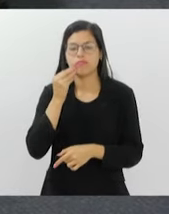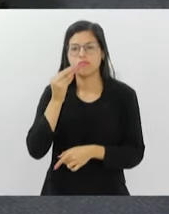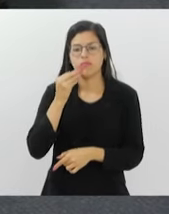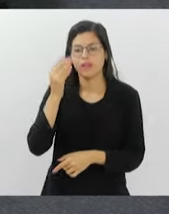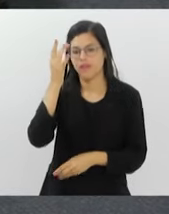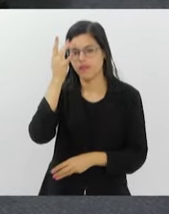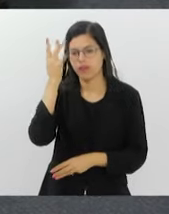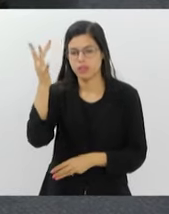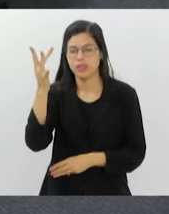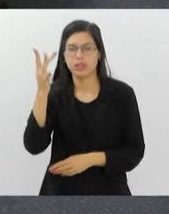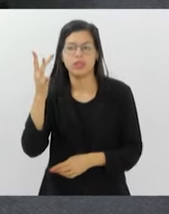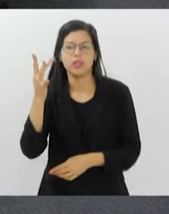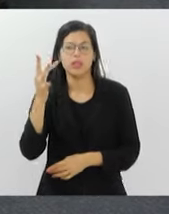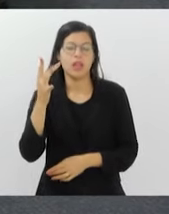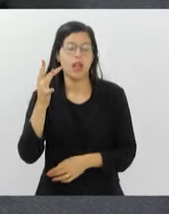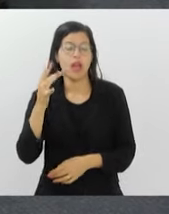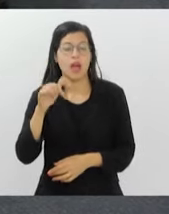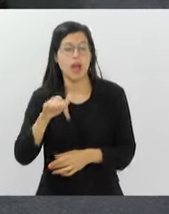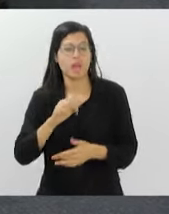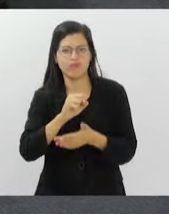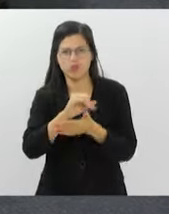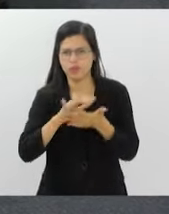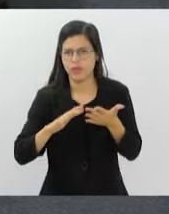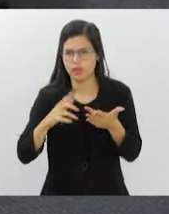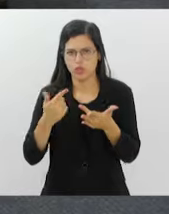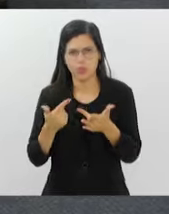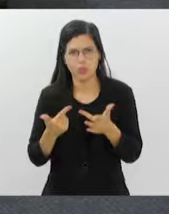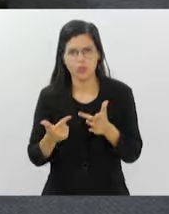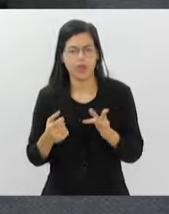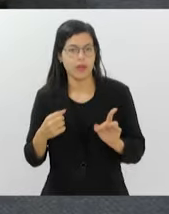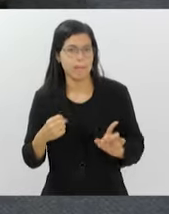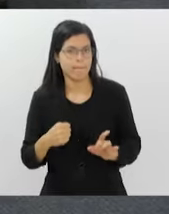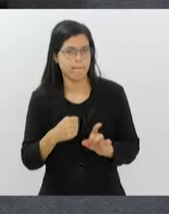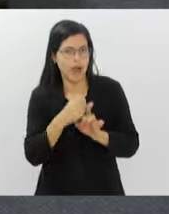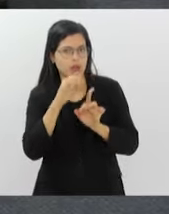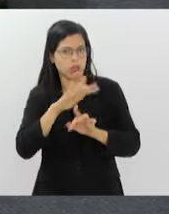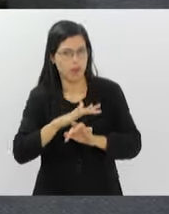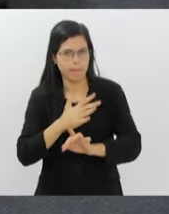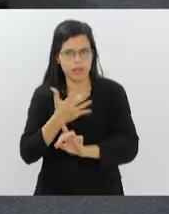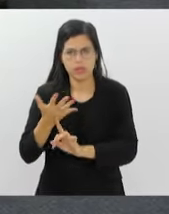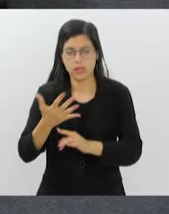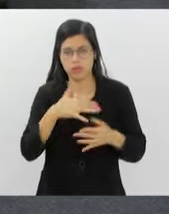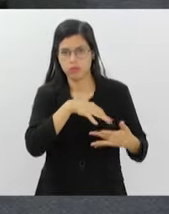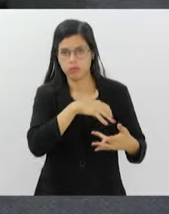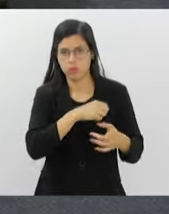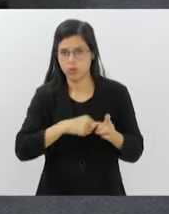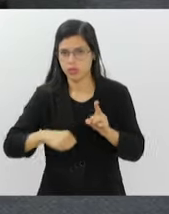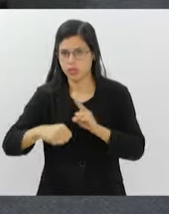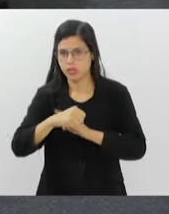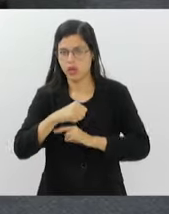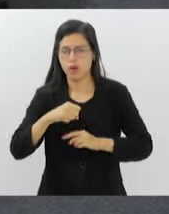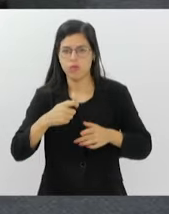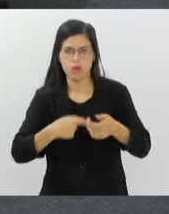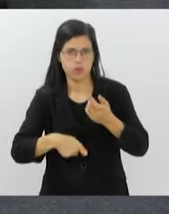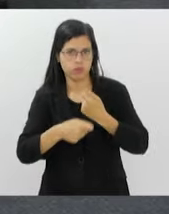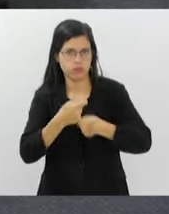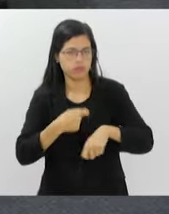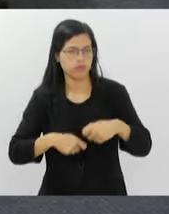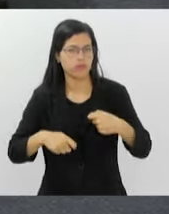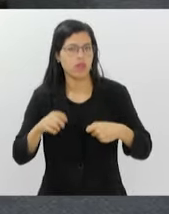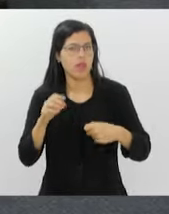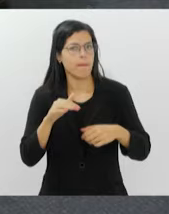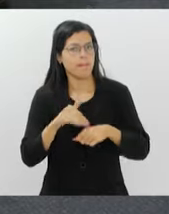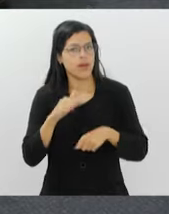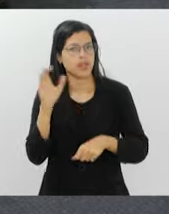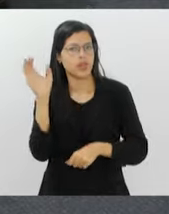atividades que não tem grandes impactos ambientais sociais econômicos para elas mais rapidamente mais